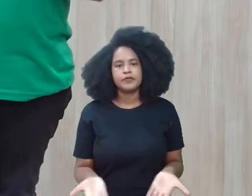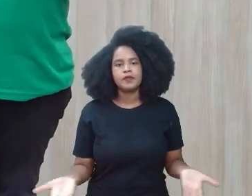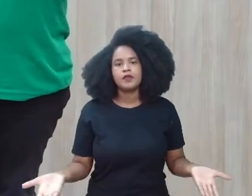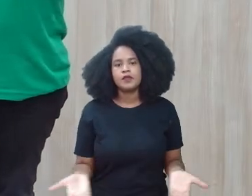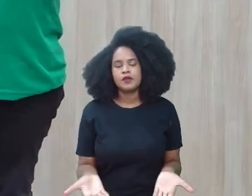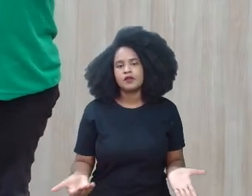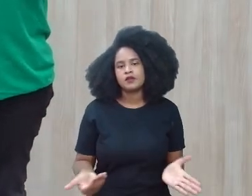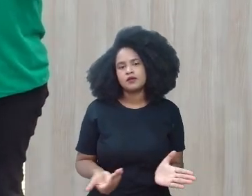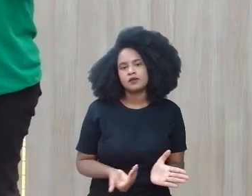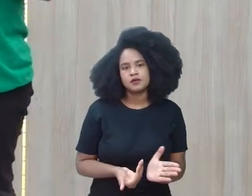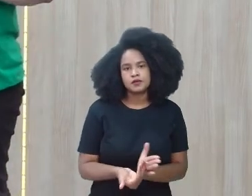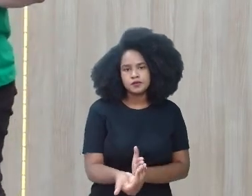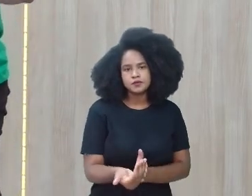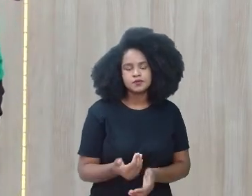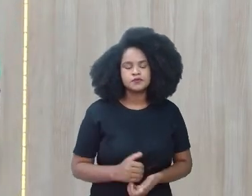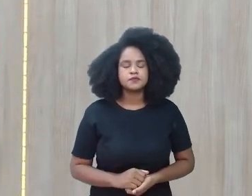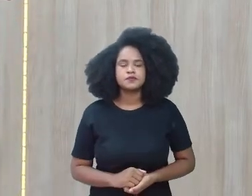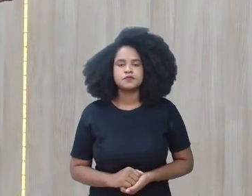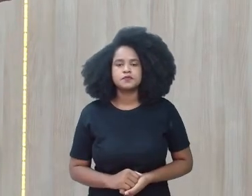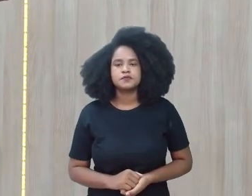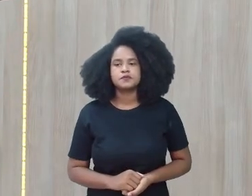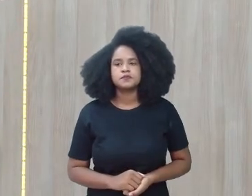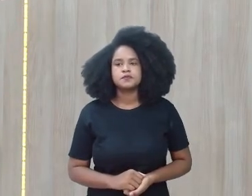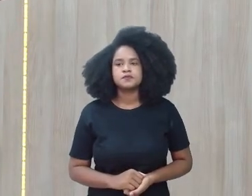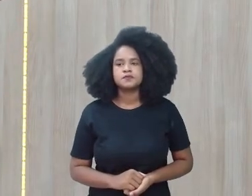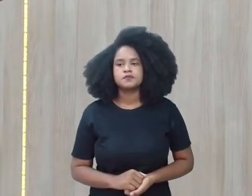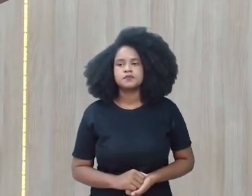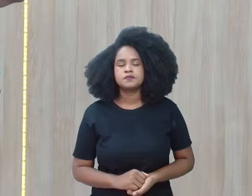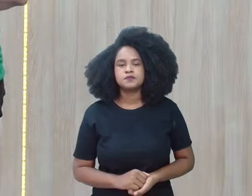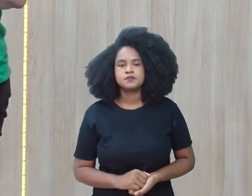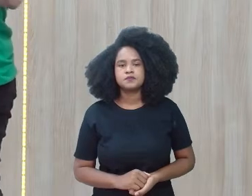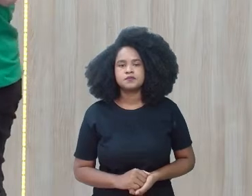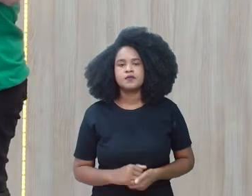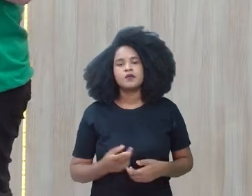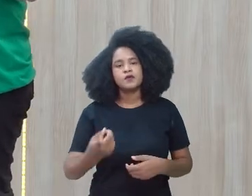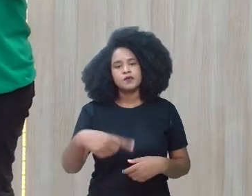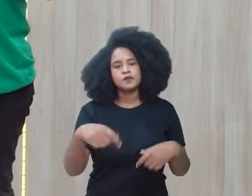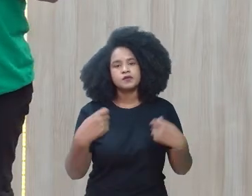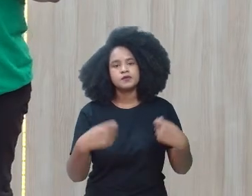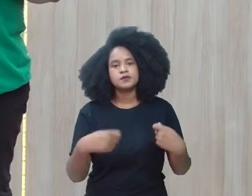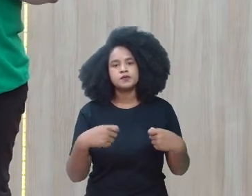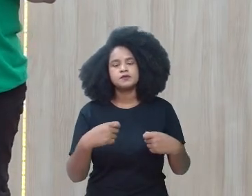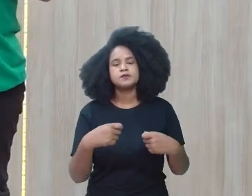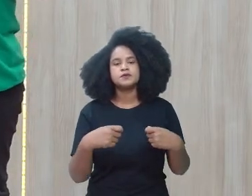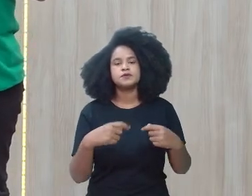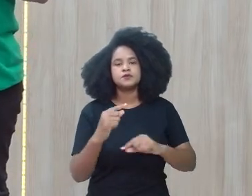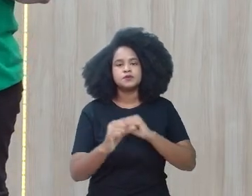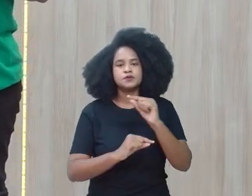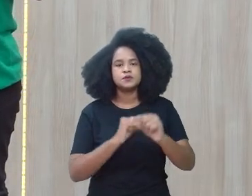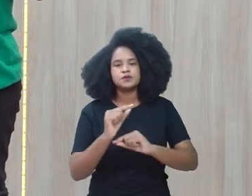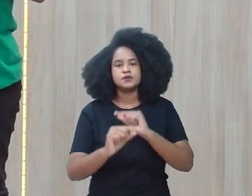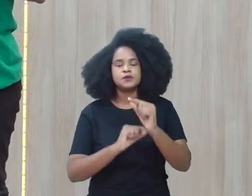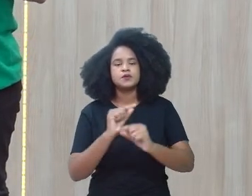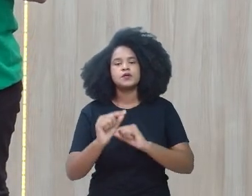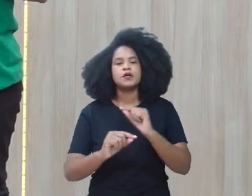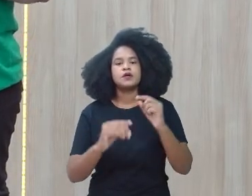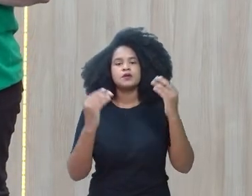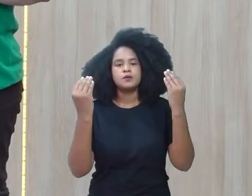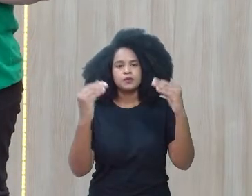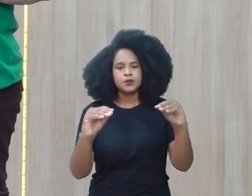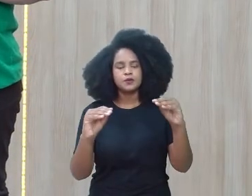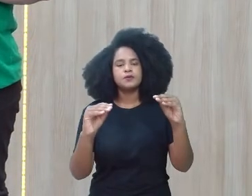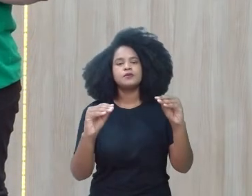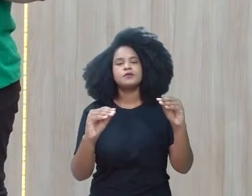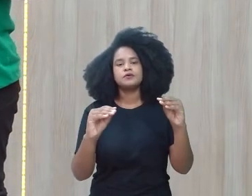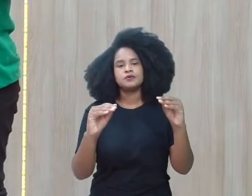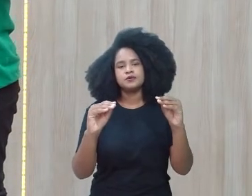lá, fazendo todo o procedimento que é necessário, né? Façam o login aí, vocês já estão acostumados, não é?